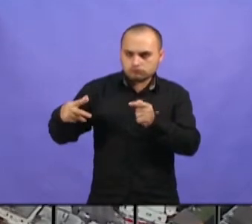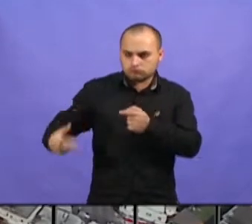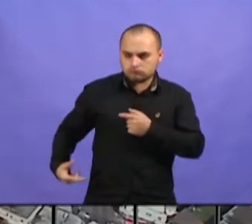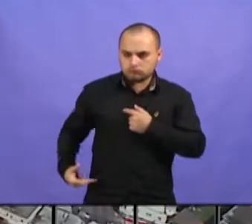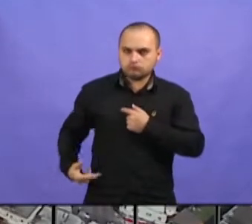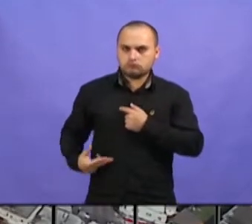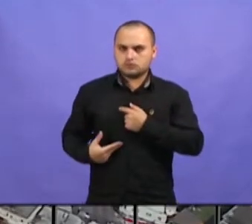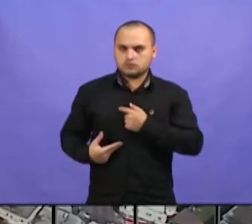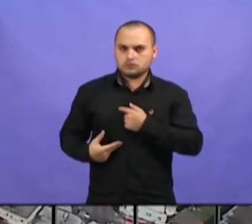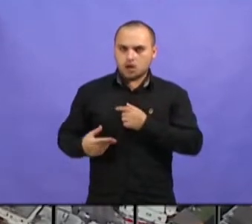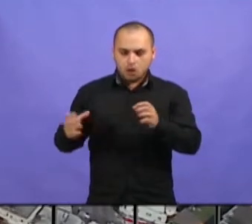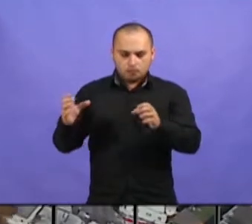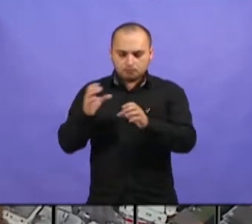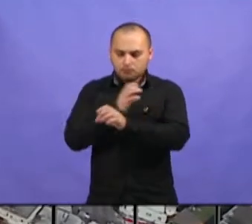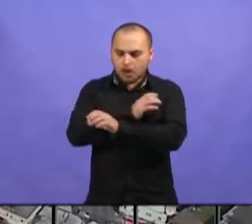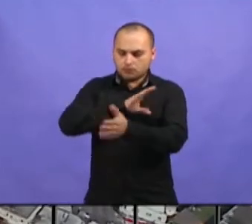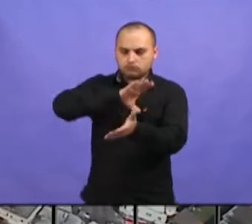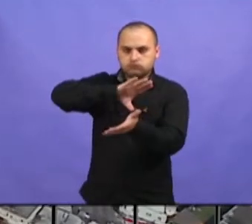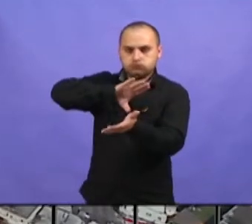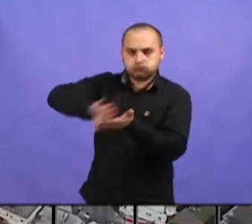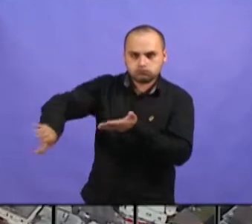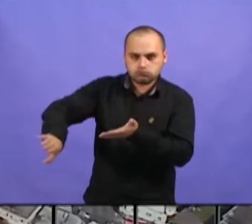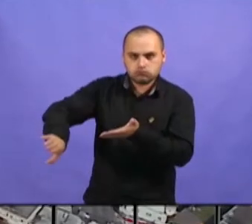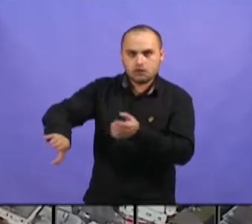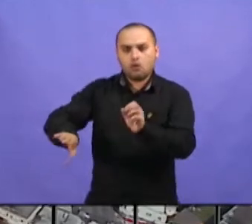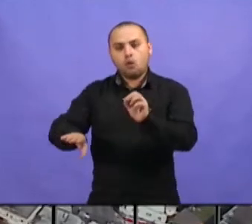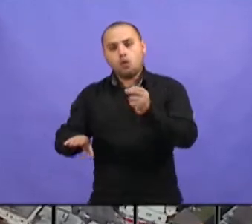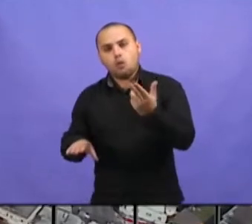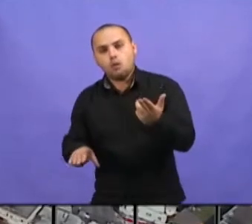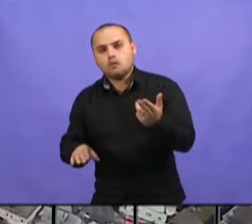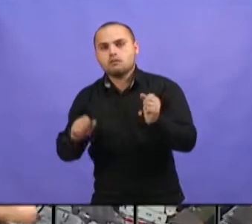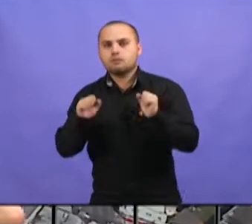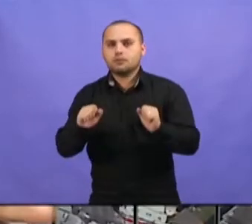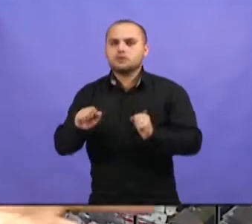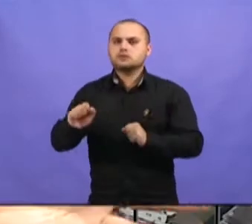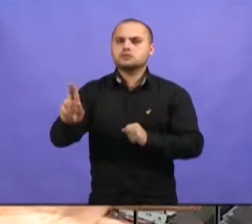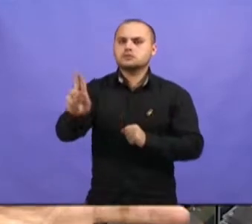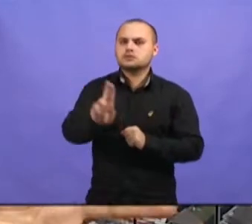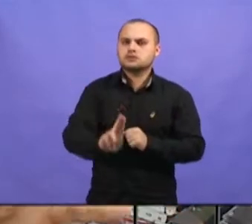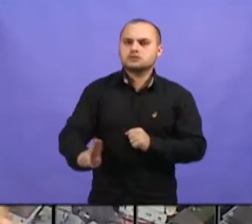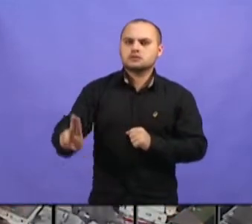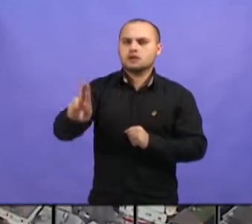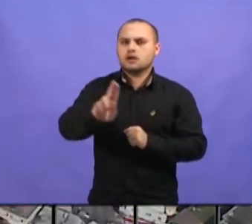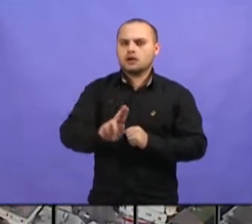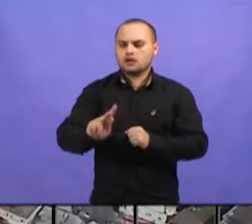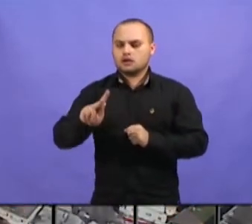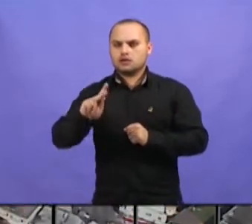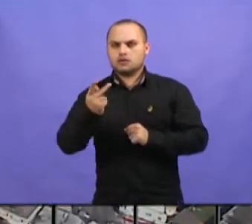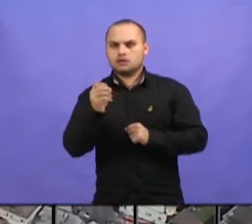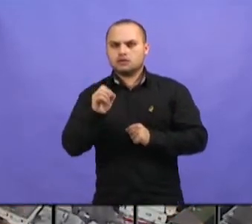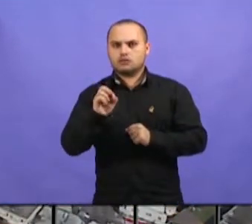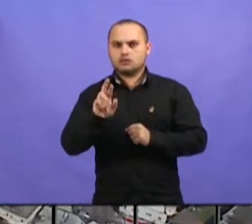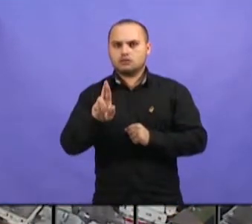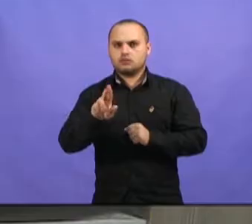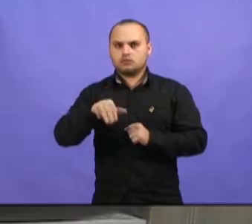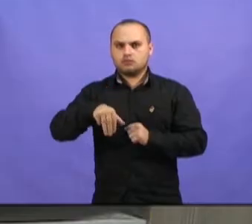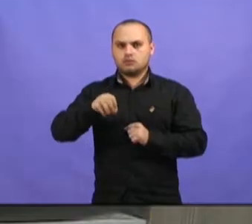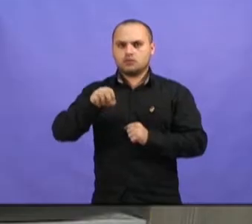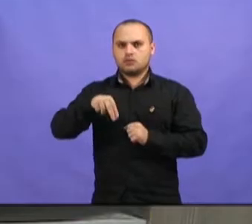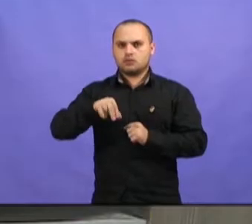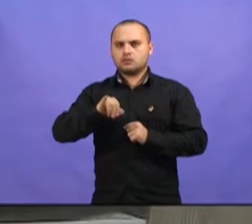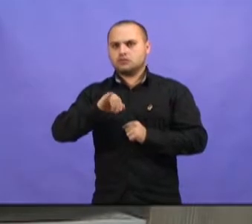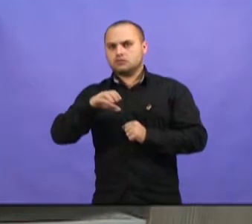né? Ou a gente pode utilizar um hormonioterapia, que é um tratamento